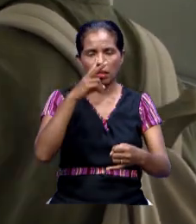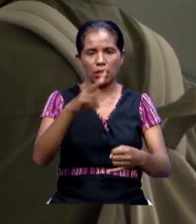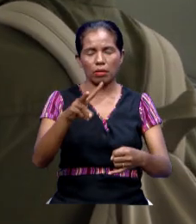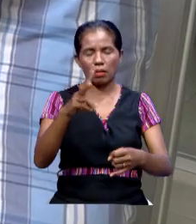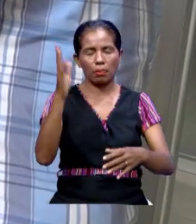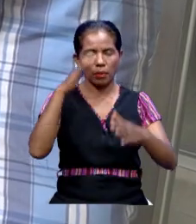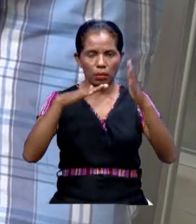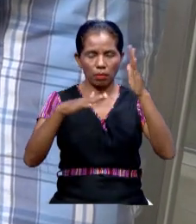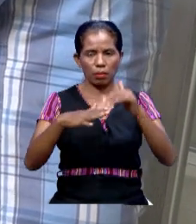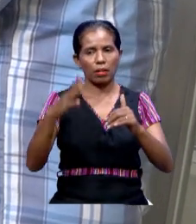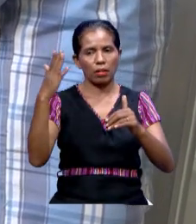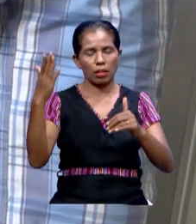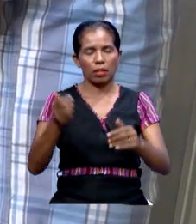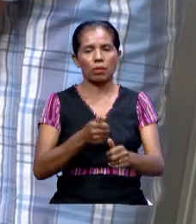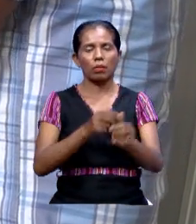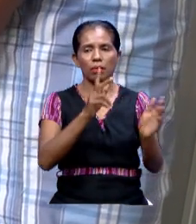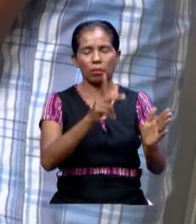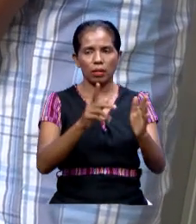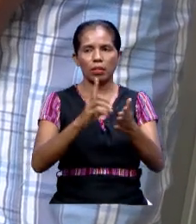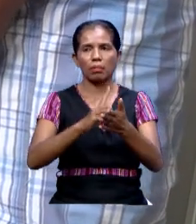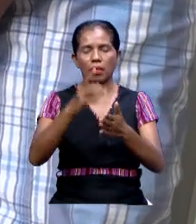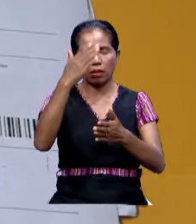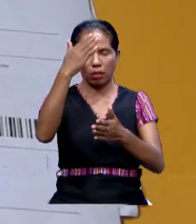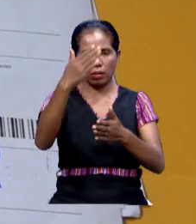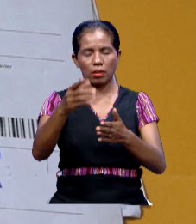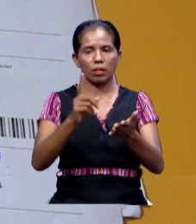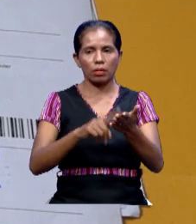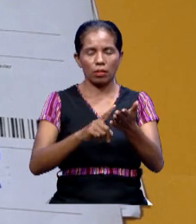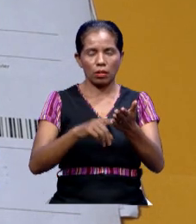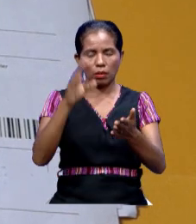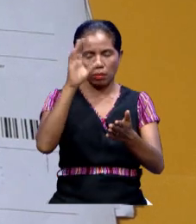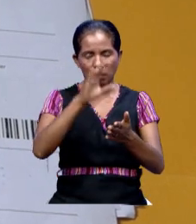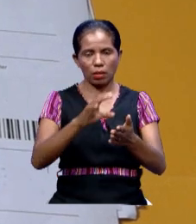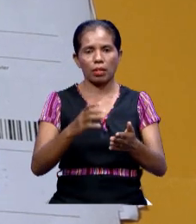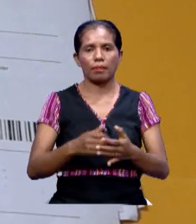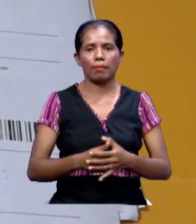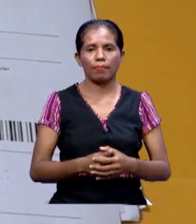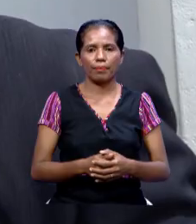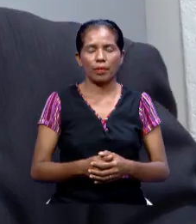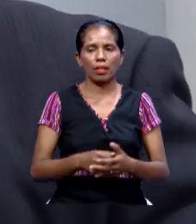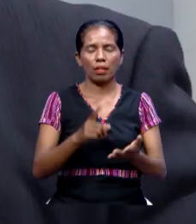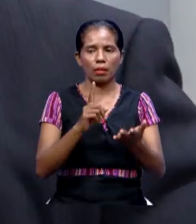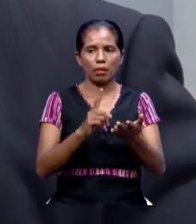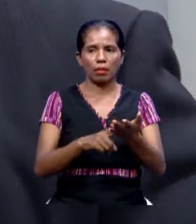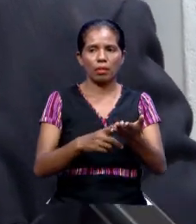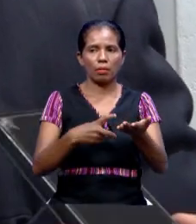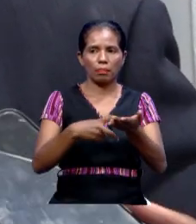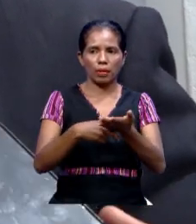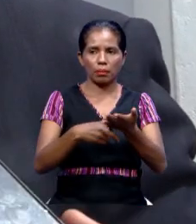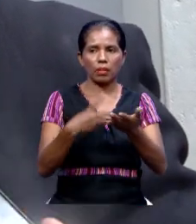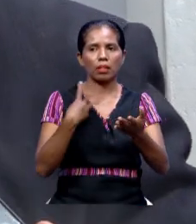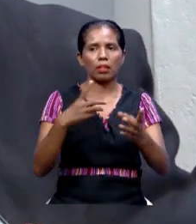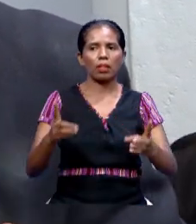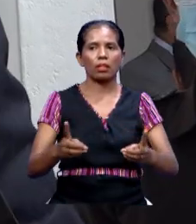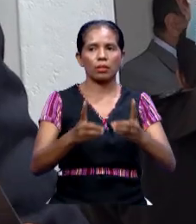resolve problema refere no teu plano semana ou foi discutido e rodibuca a solução. Passaporte nem maka, ita ia soro